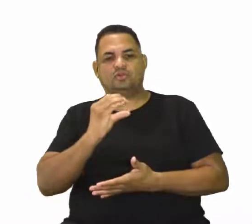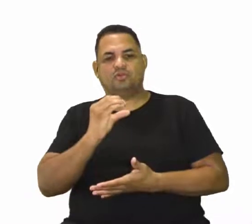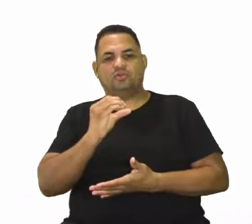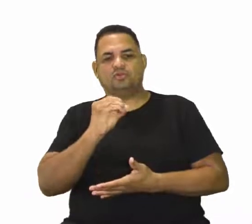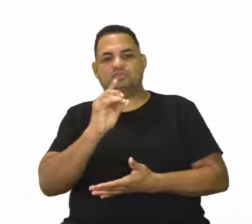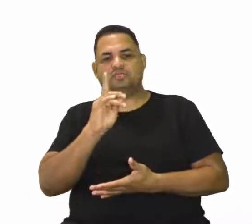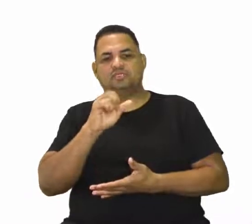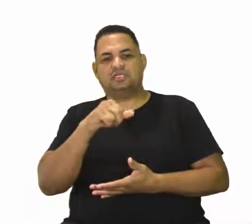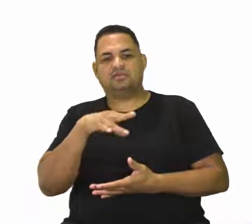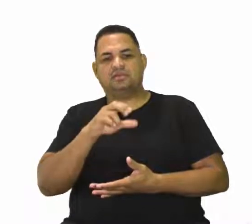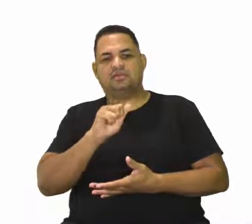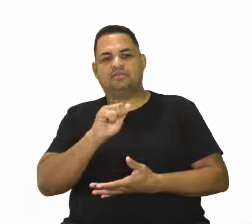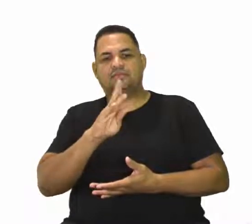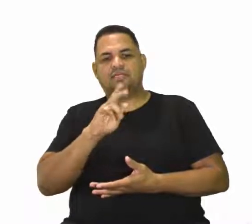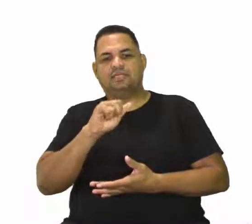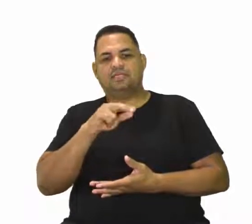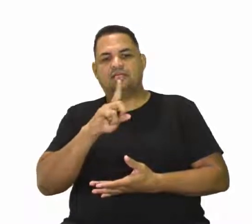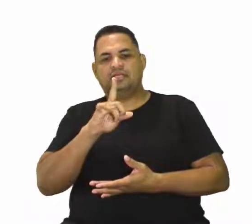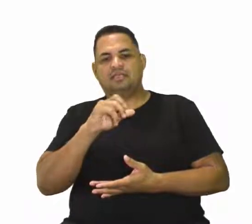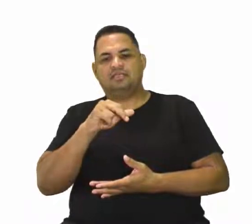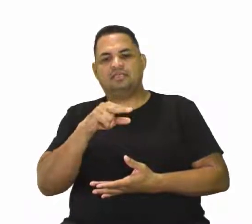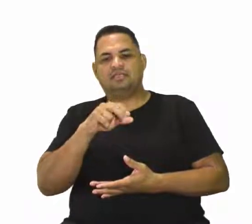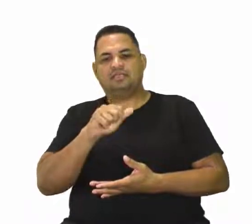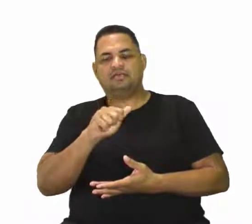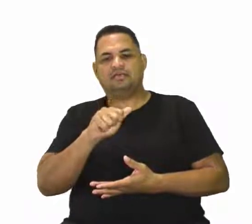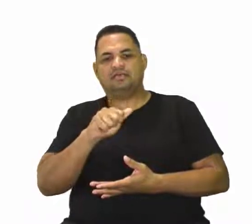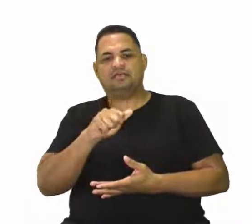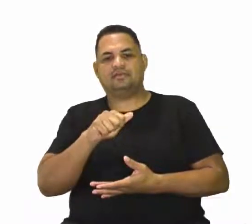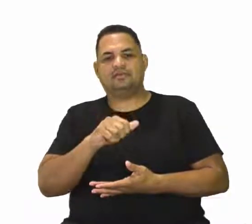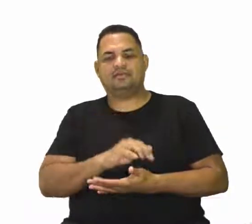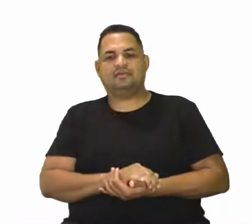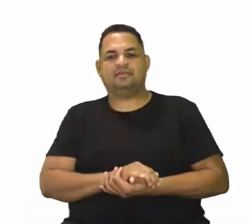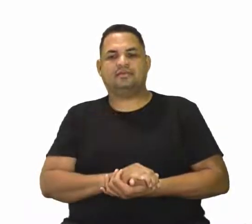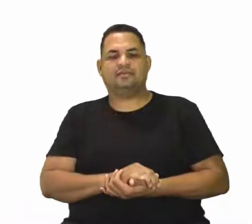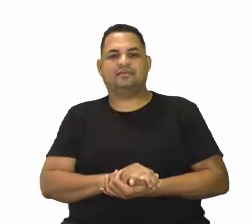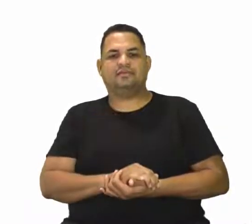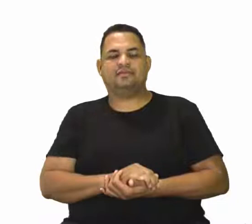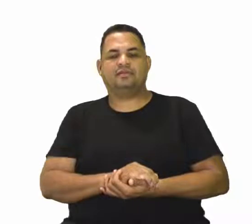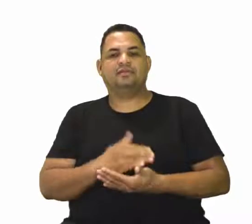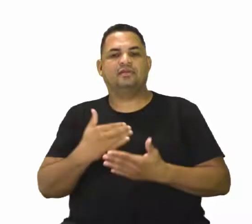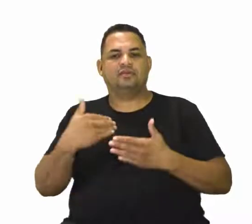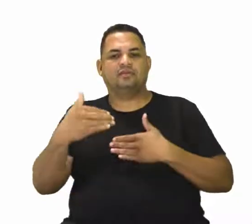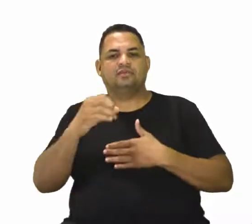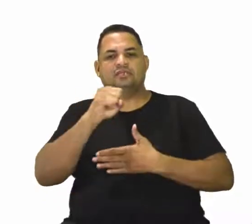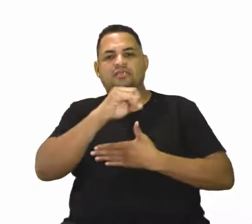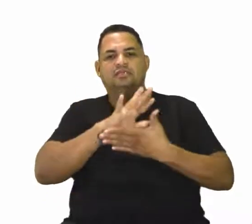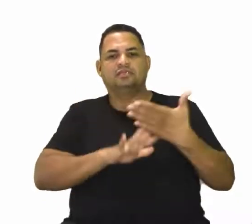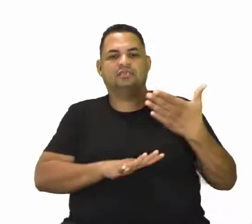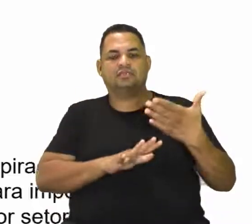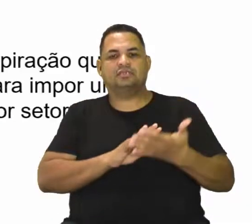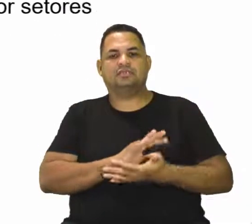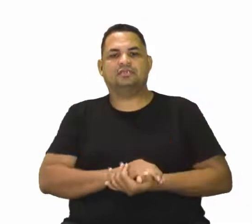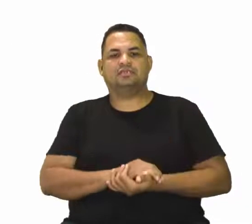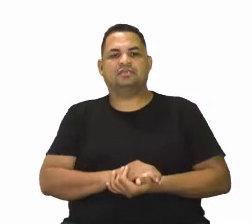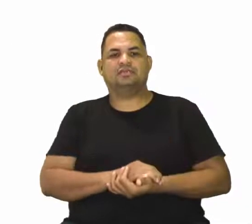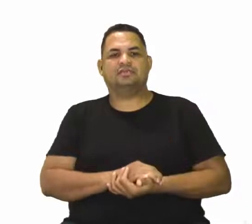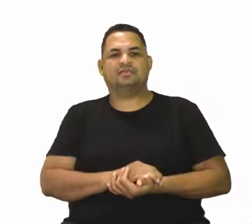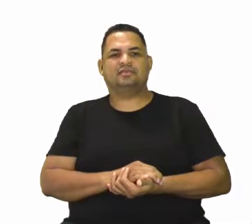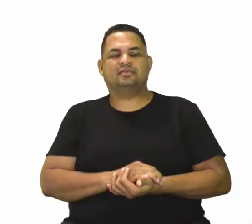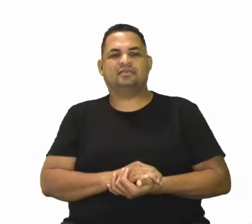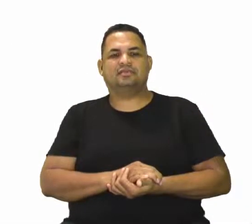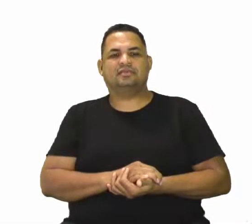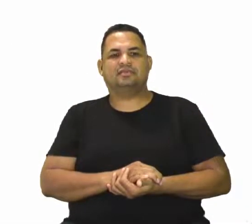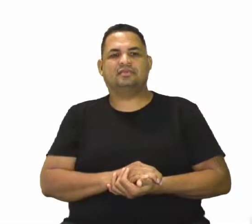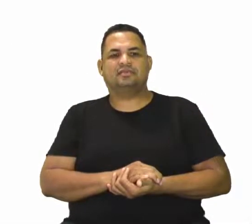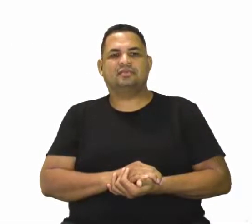Osama Bin Laden vamos pra próxima e a próxima o